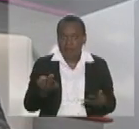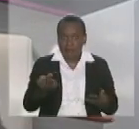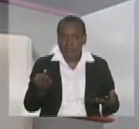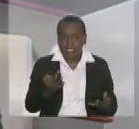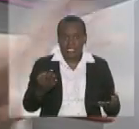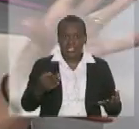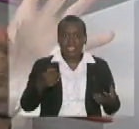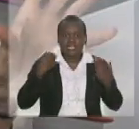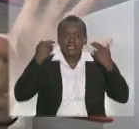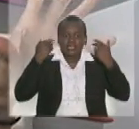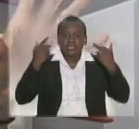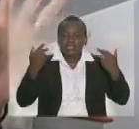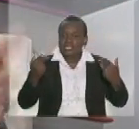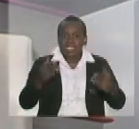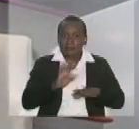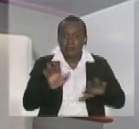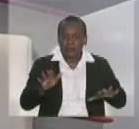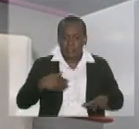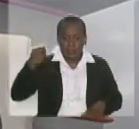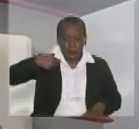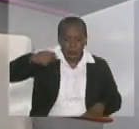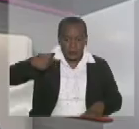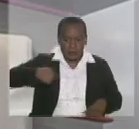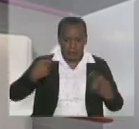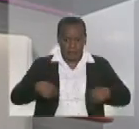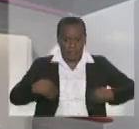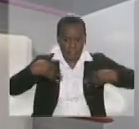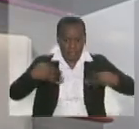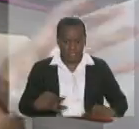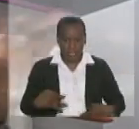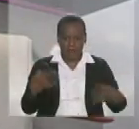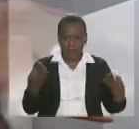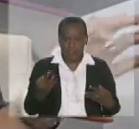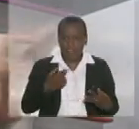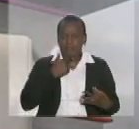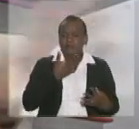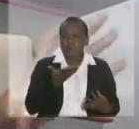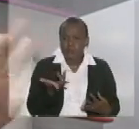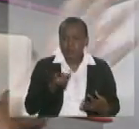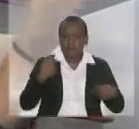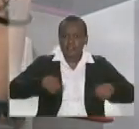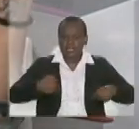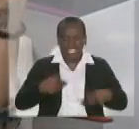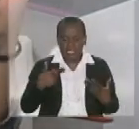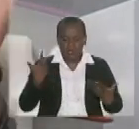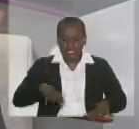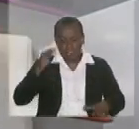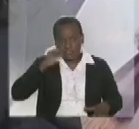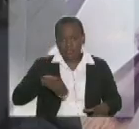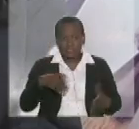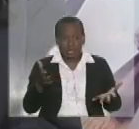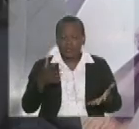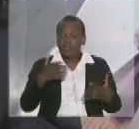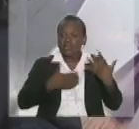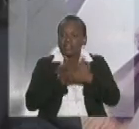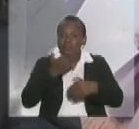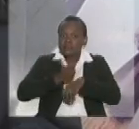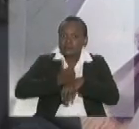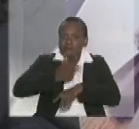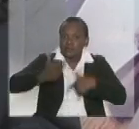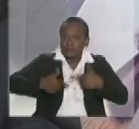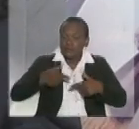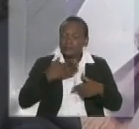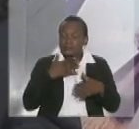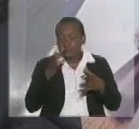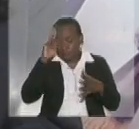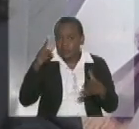entrou, né? E aí você deixou de ser natural, porque você gera uma cobrança de não. Então tem que ser sempre afinado, sempre perfeito, então é melhor já nem fazer, cantor né? profissional não desafina